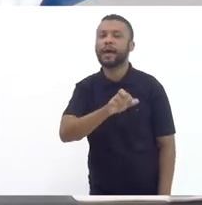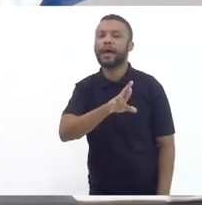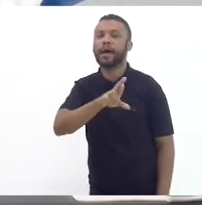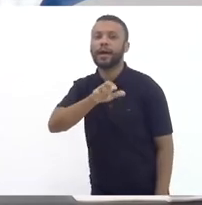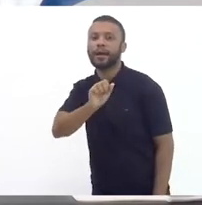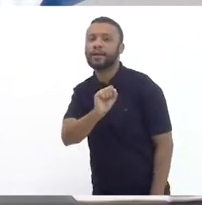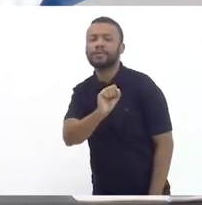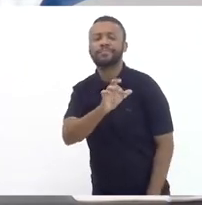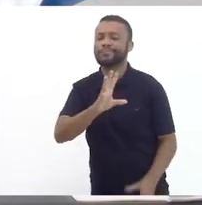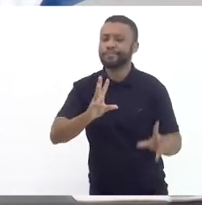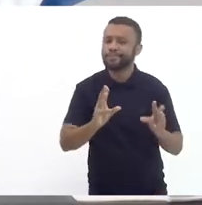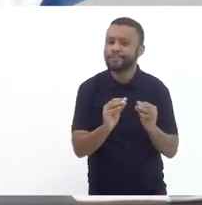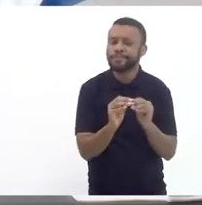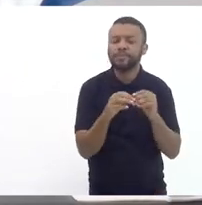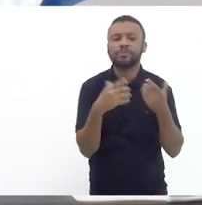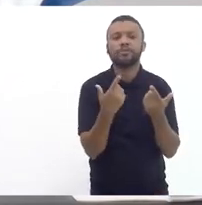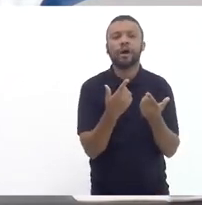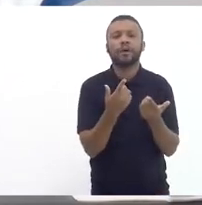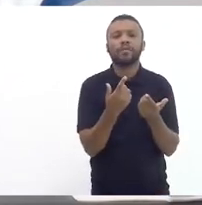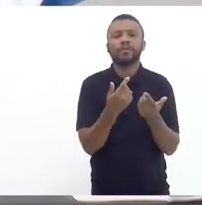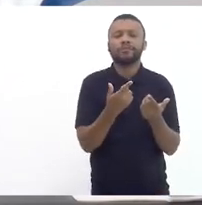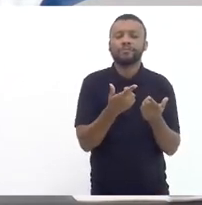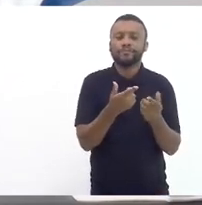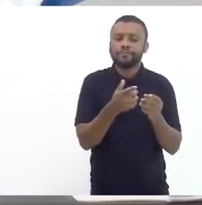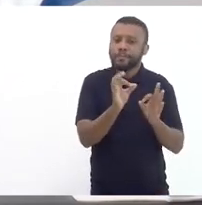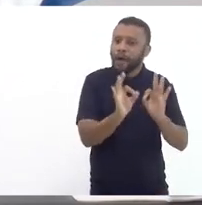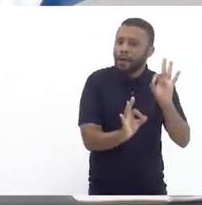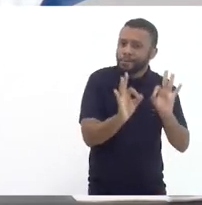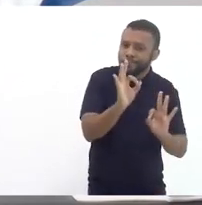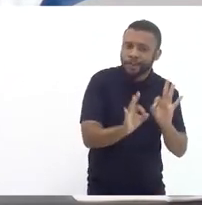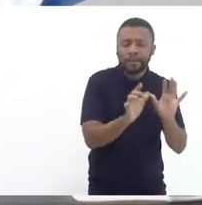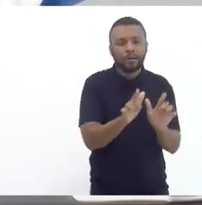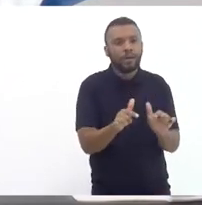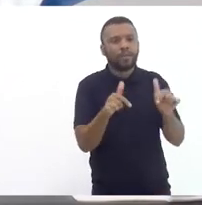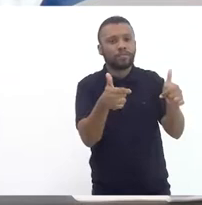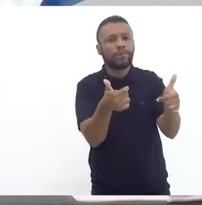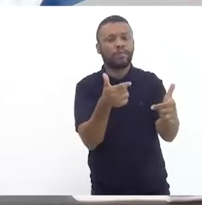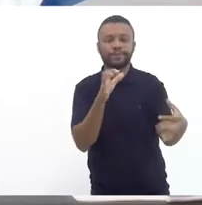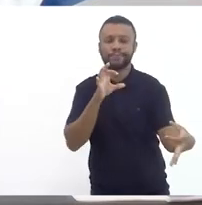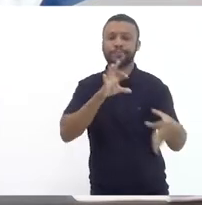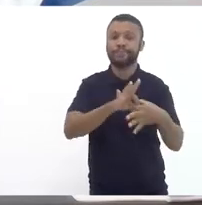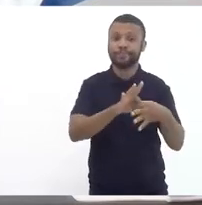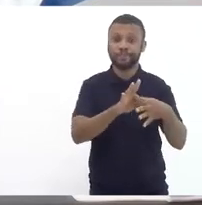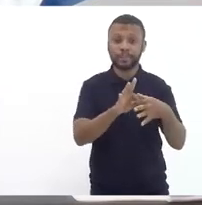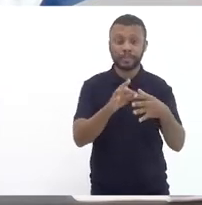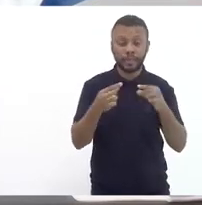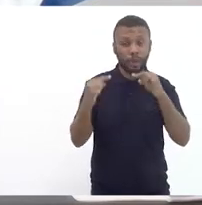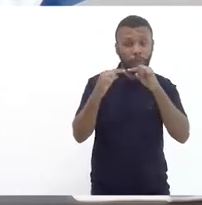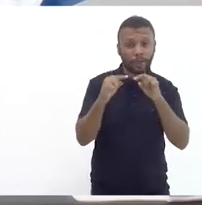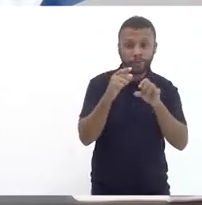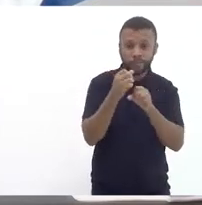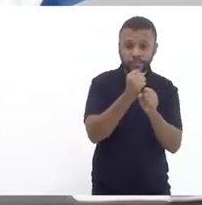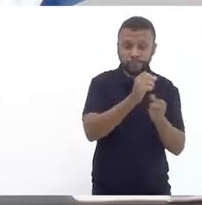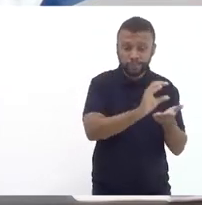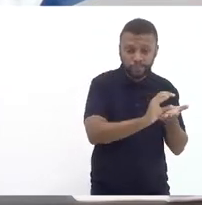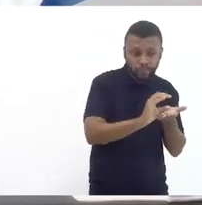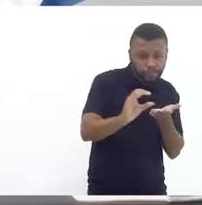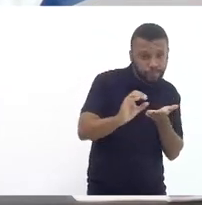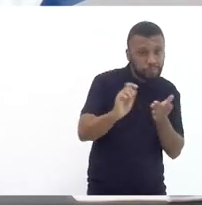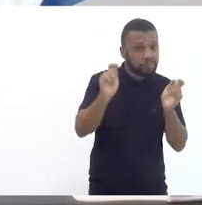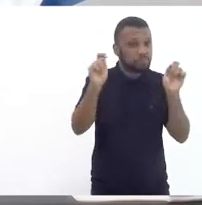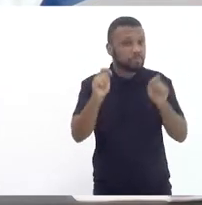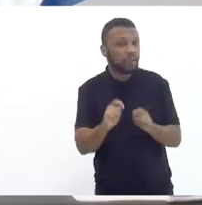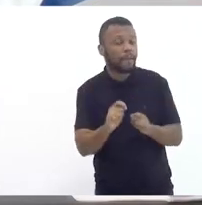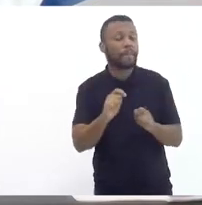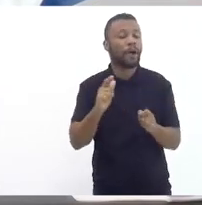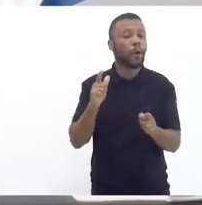que gestões, que movimentos fez a Cetrans para que, dentro desses 17 bilhões, possa ter algum recurso destinado